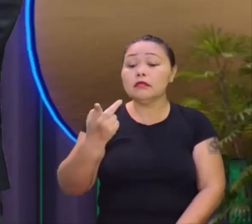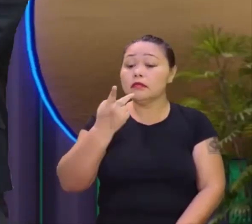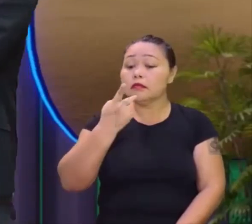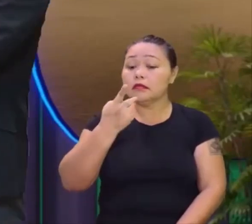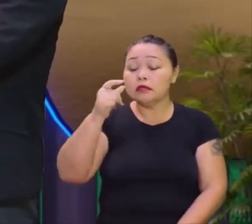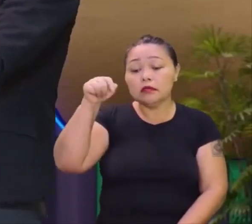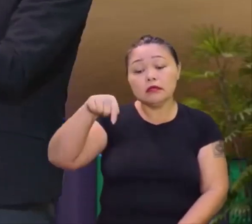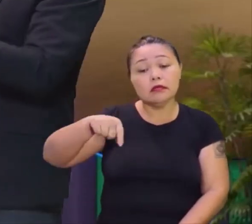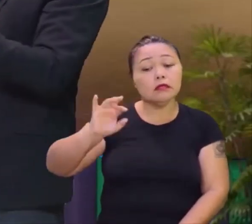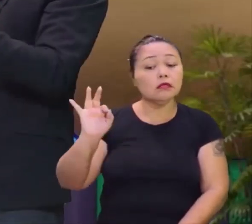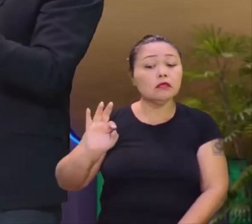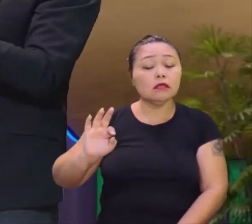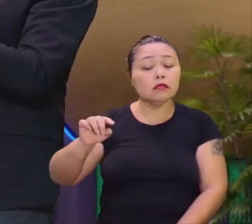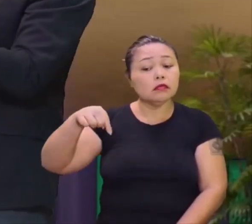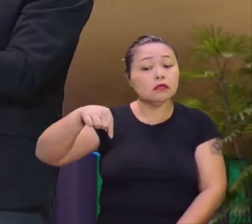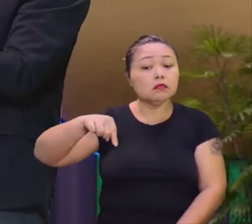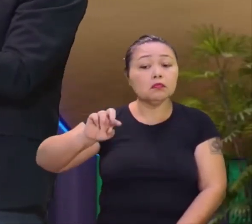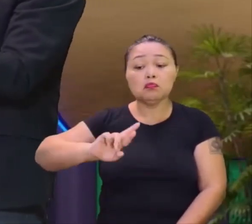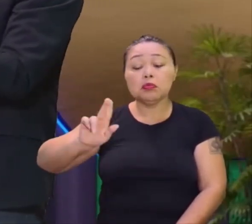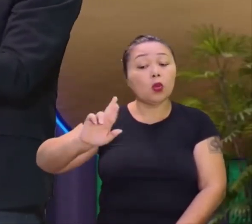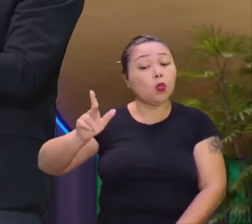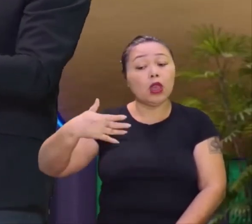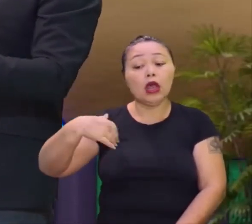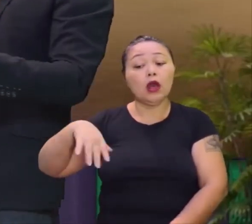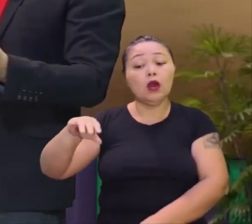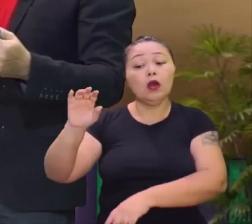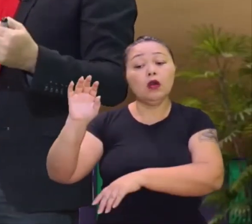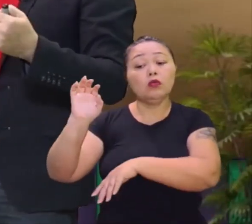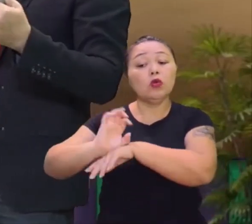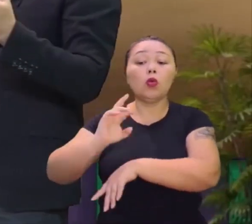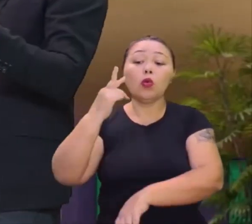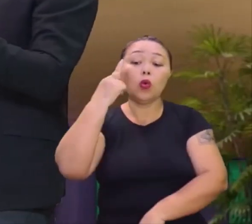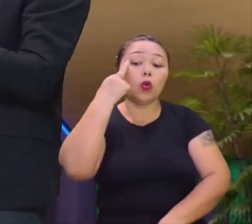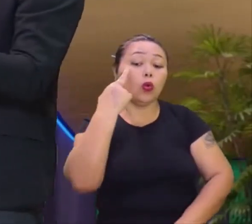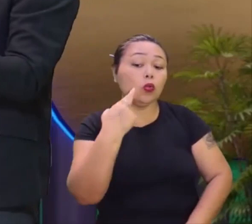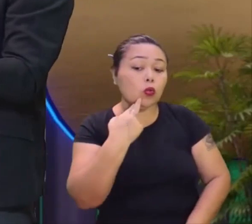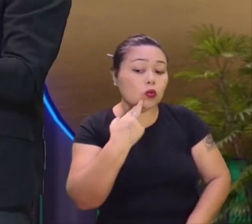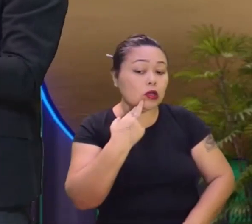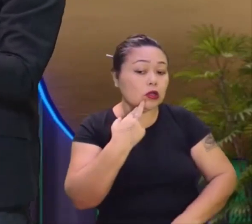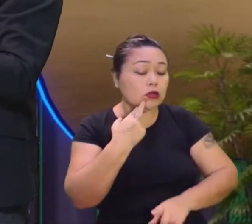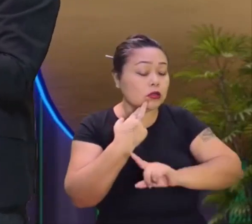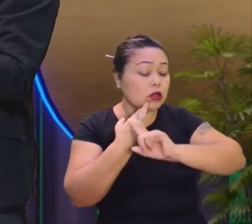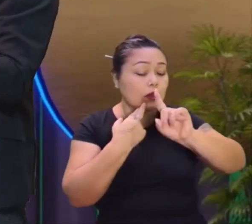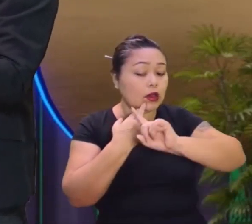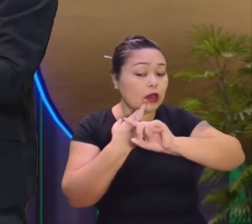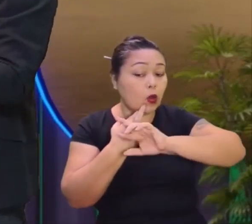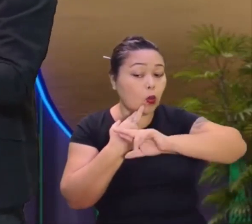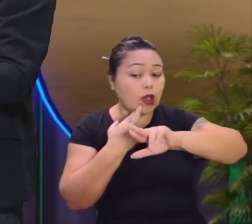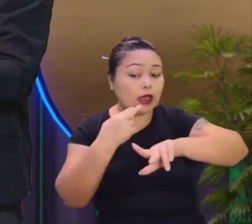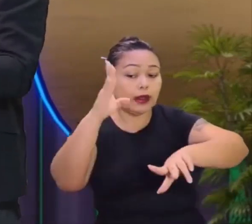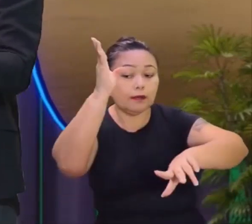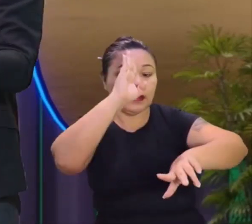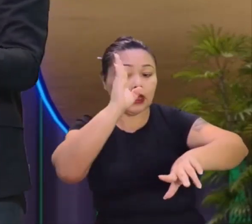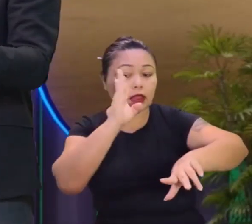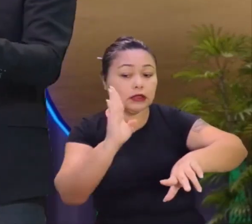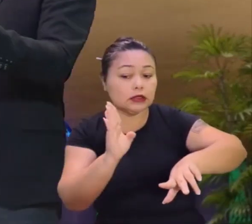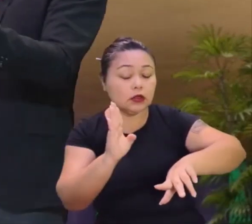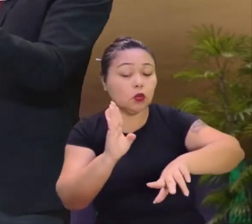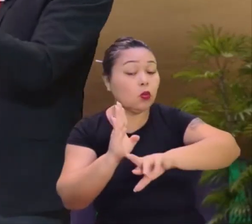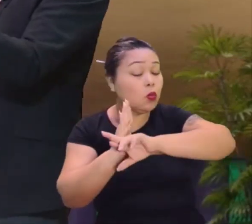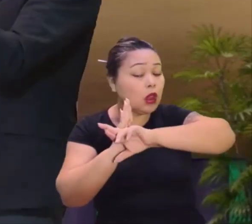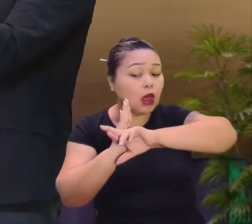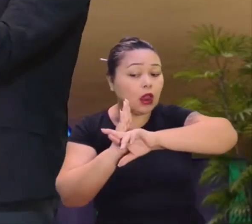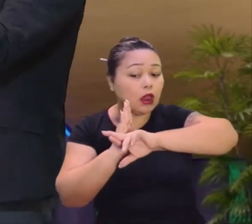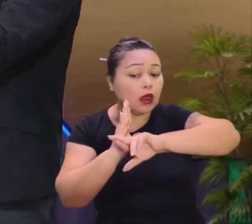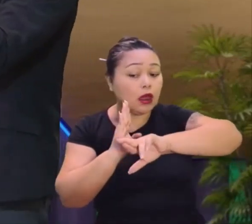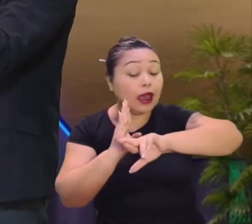quando aqui ainda não era Rondônia, quando aqui ainda não era Brasil, quando